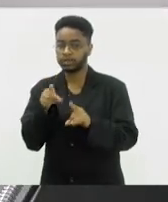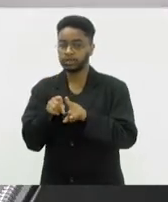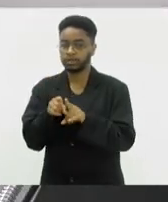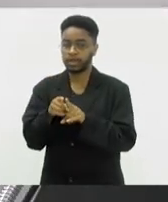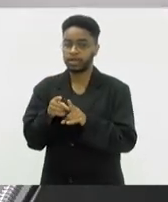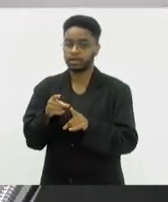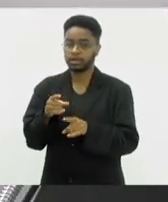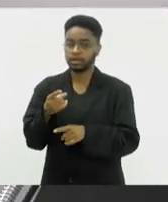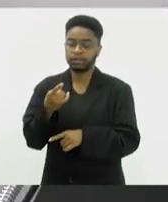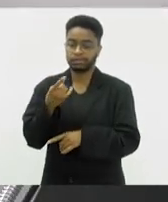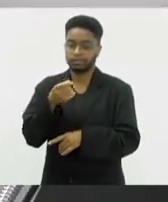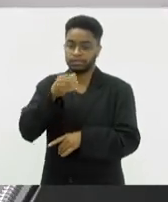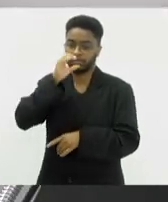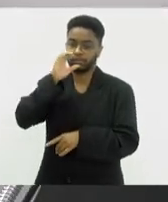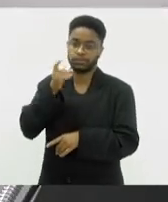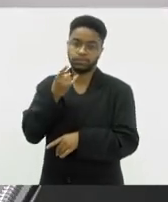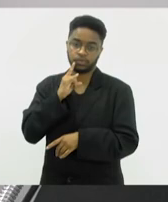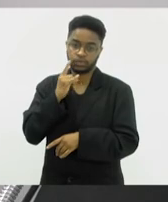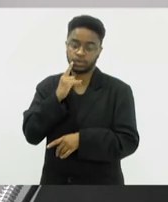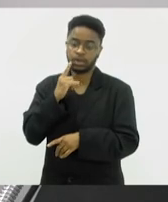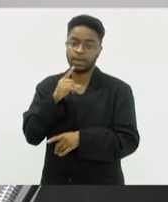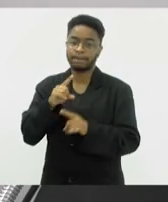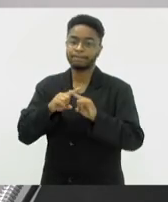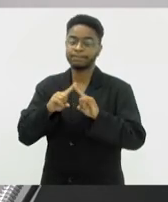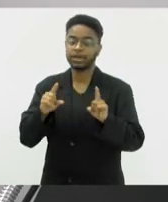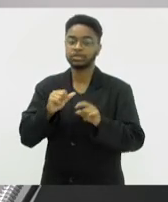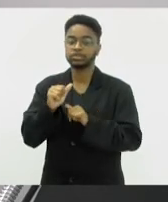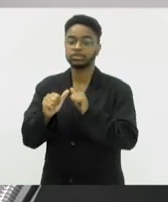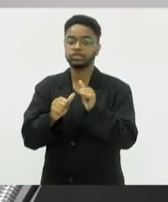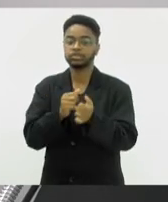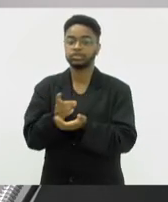intitulado pela reforma tributária Imposto do Pecado,